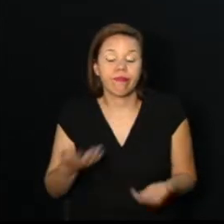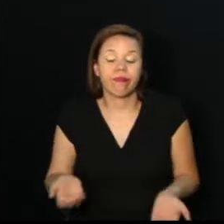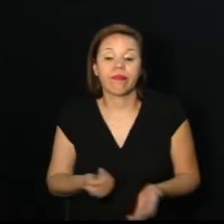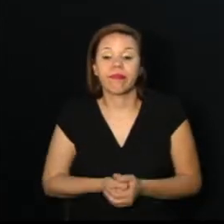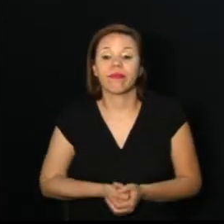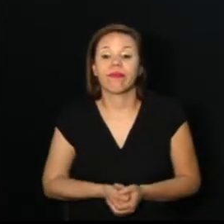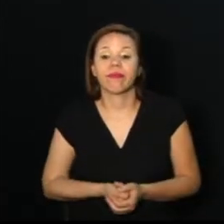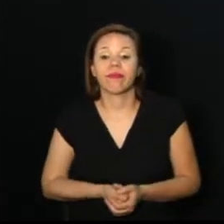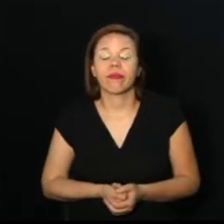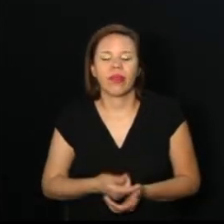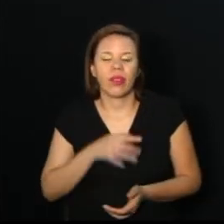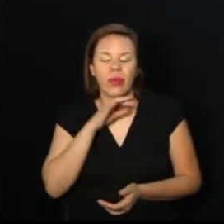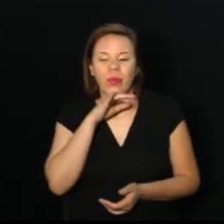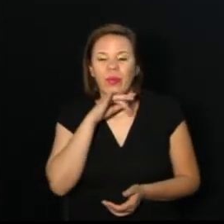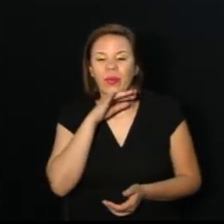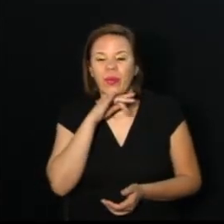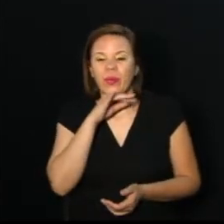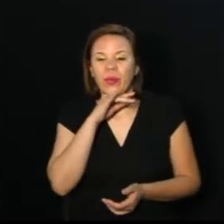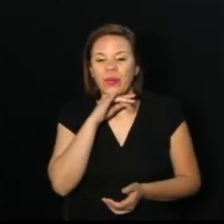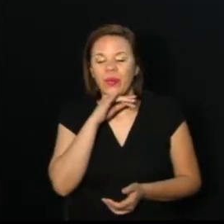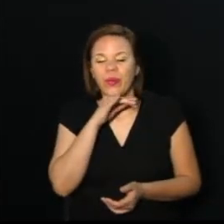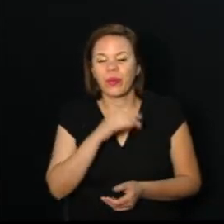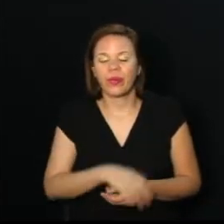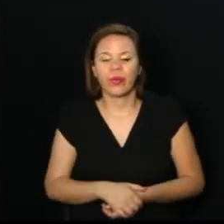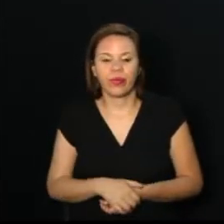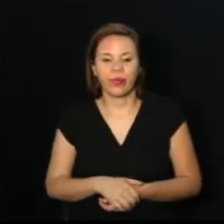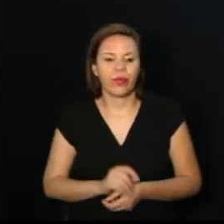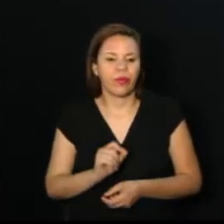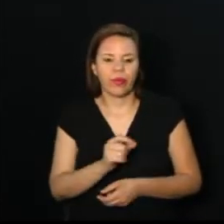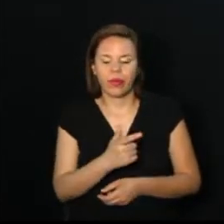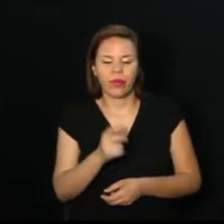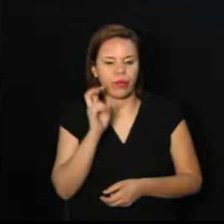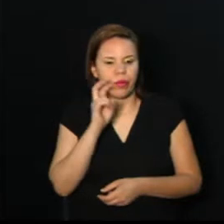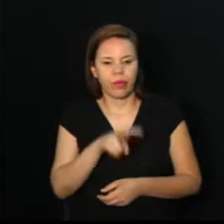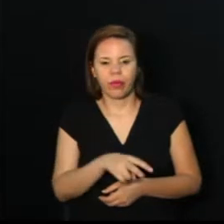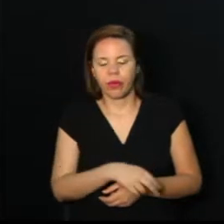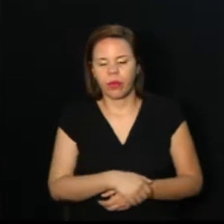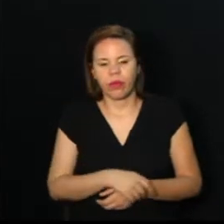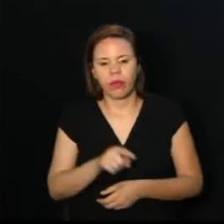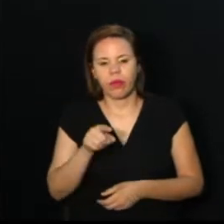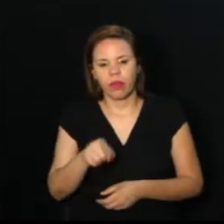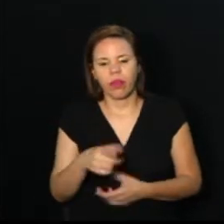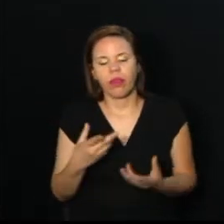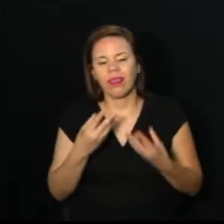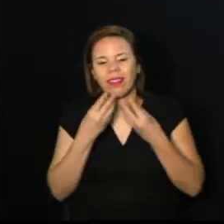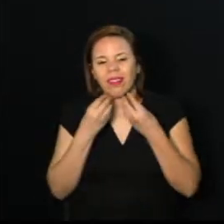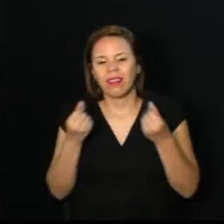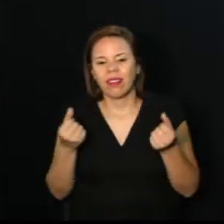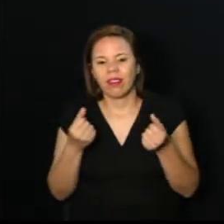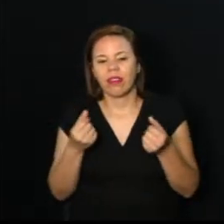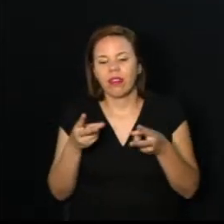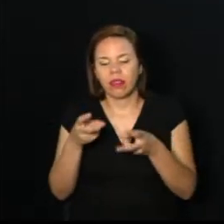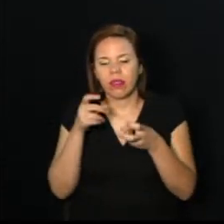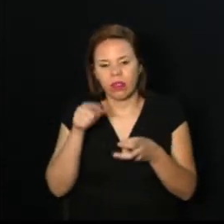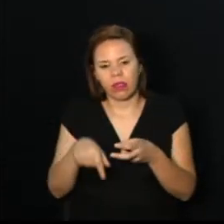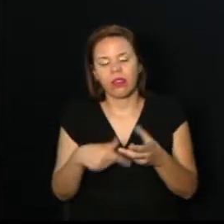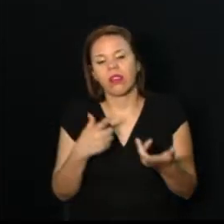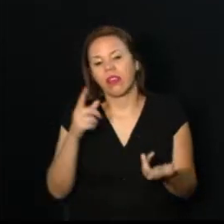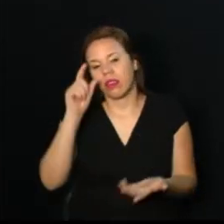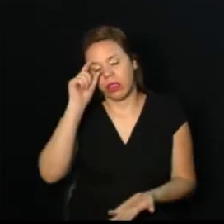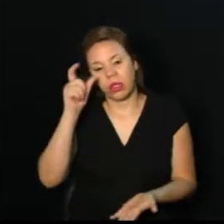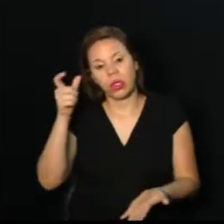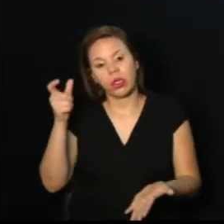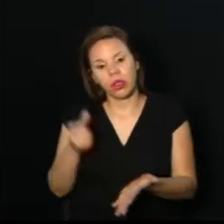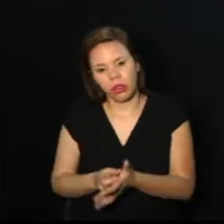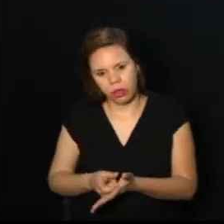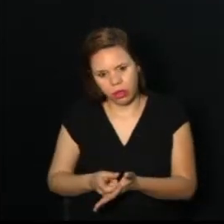infelizmente, é ruim. E que não vê essas sutilezas, porque dislexia